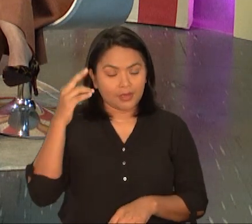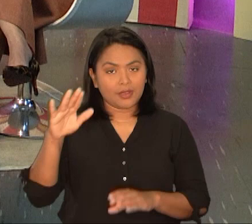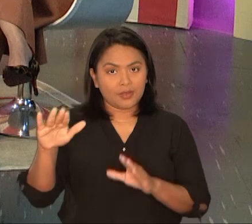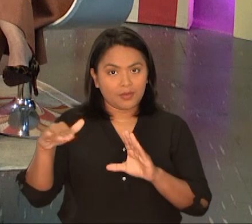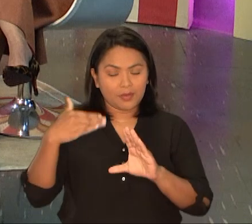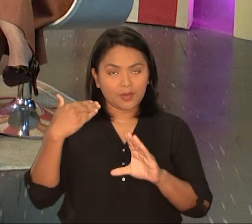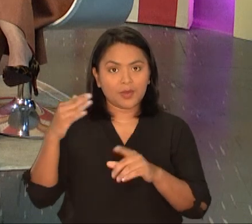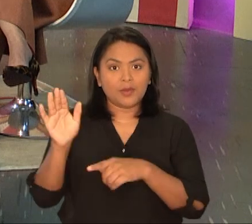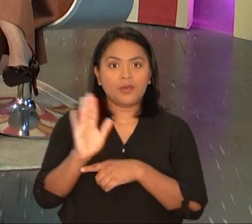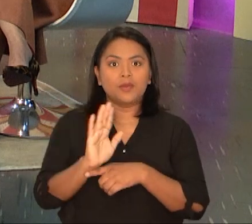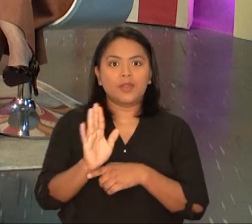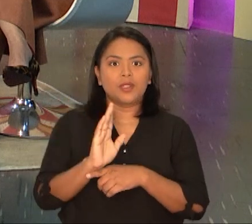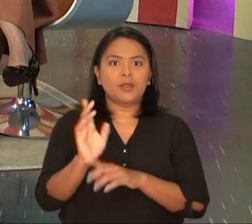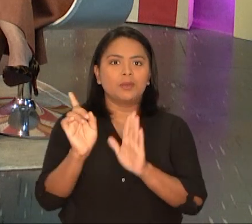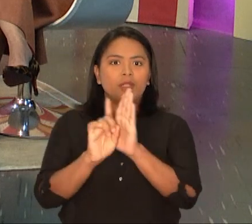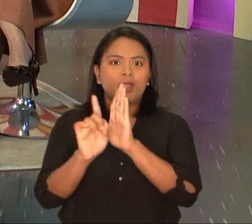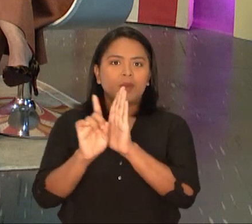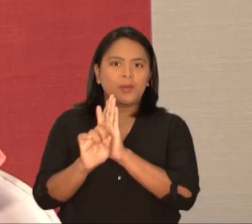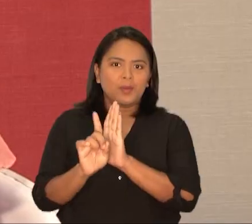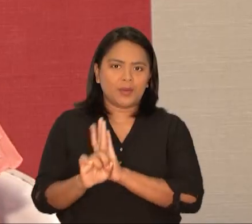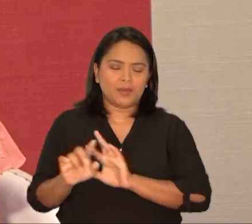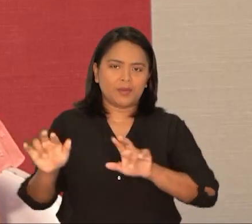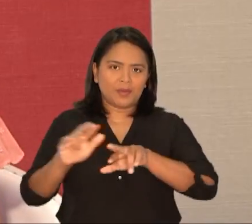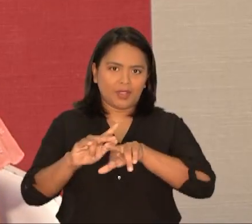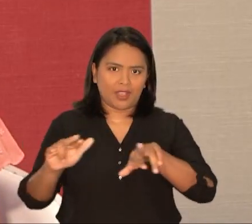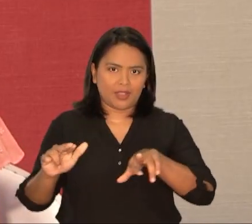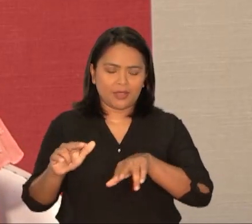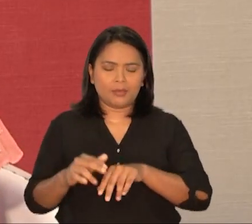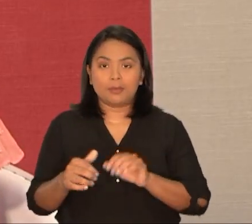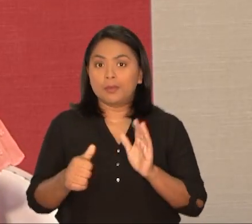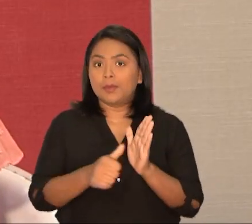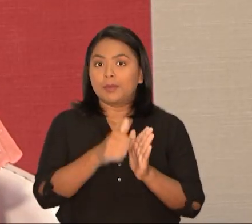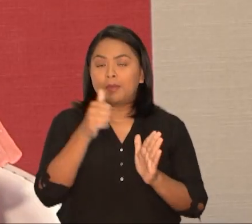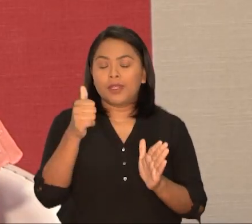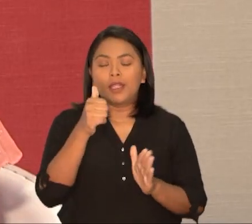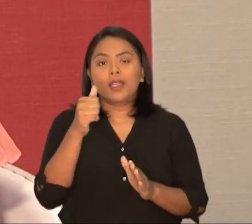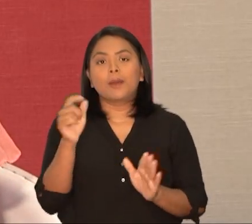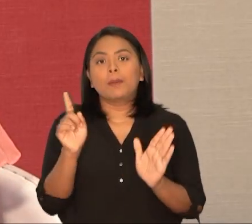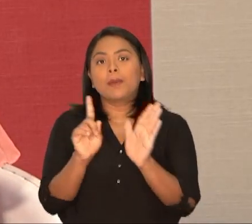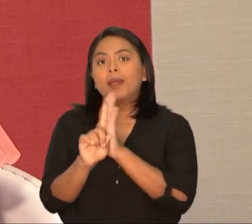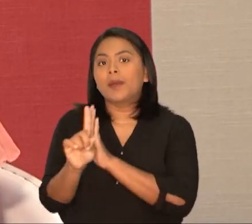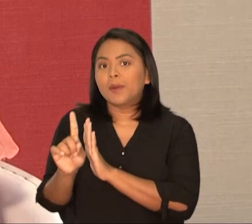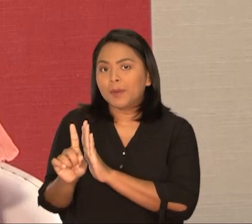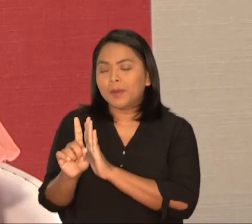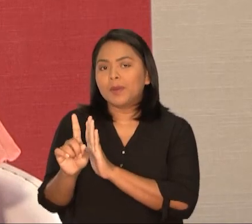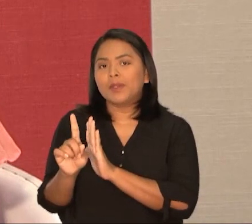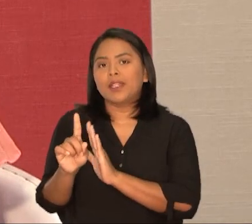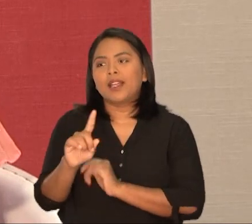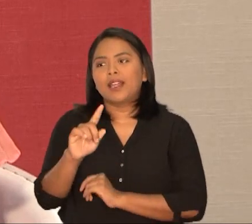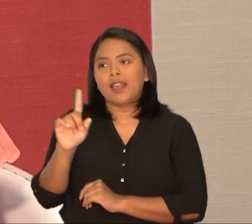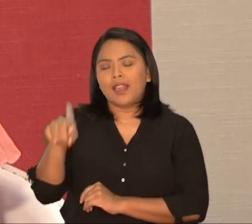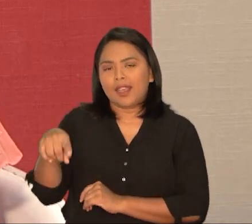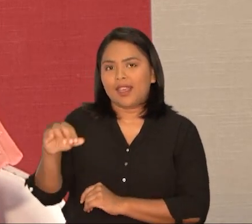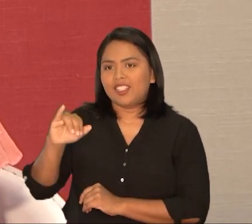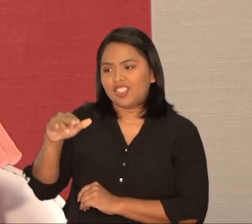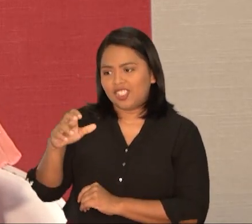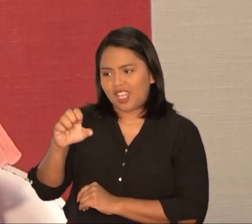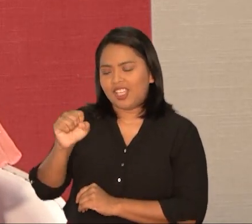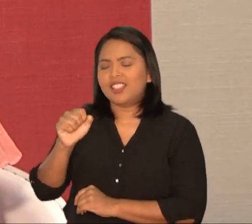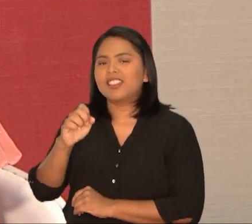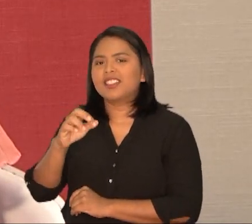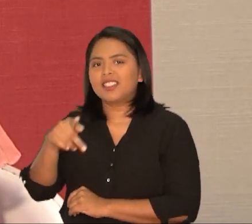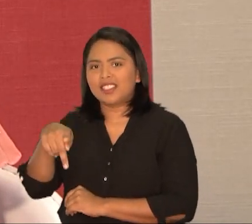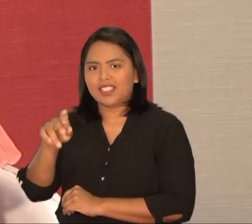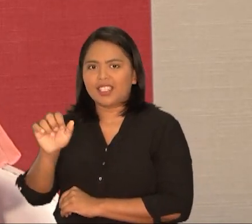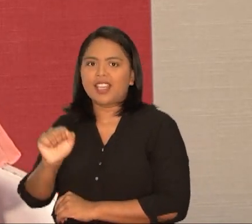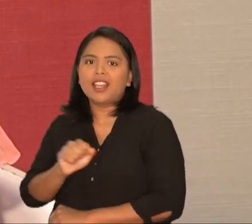com perguntas para as nossas entrevistadas. Vamos então ouvir a primeira pergunta que a Rebeca envia para a Jéssica, que é